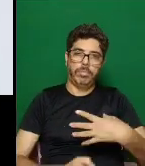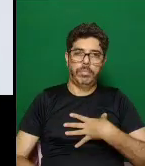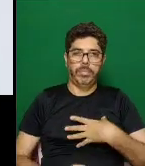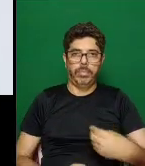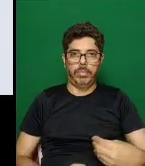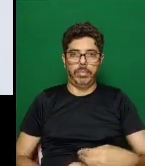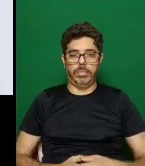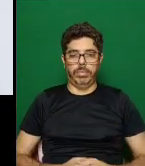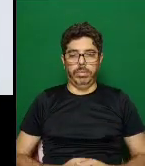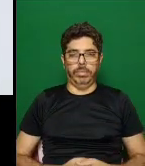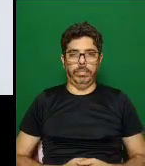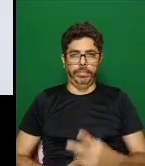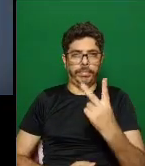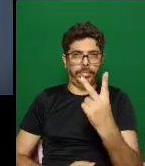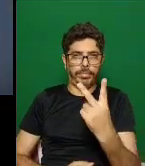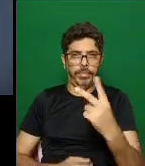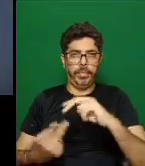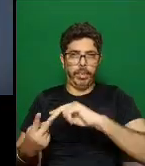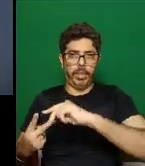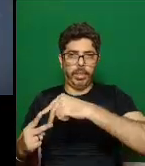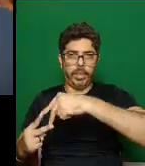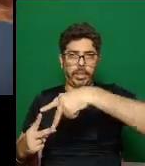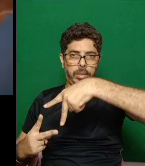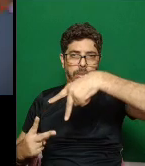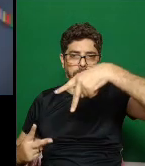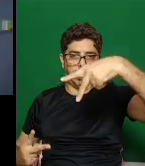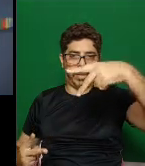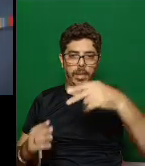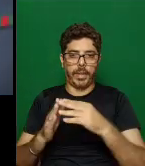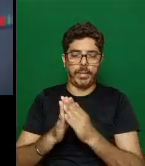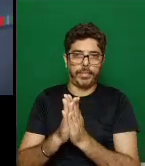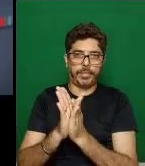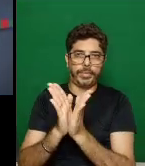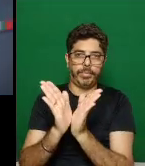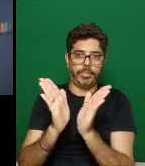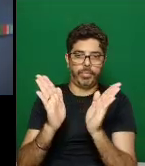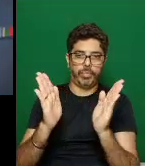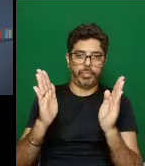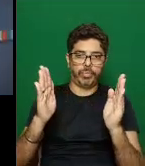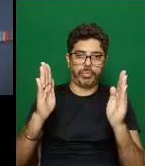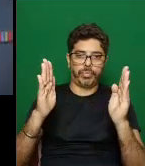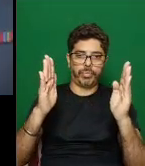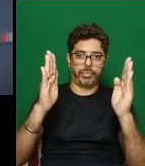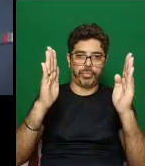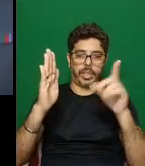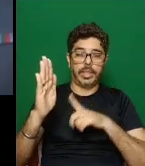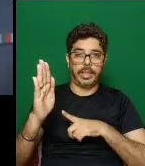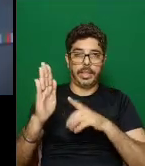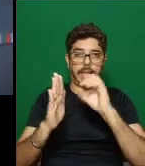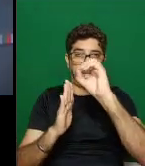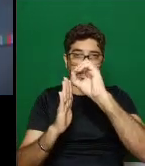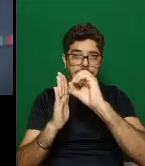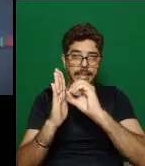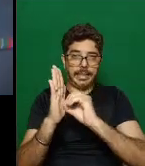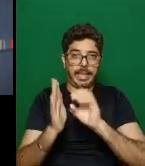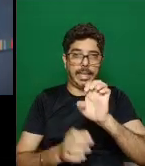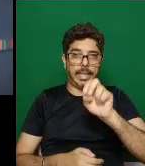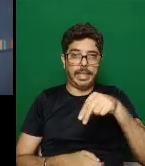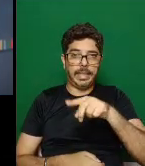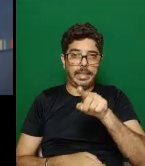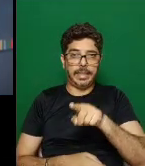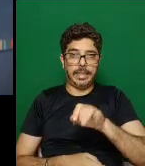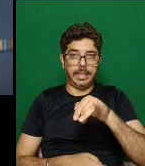replicação, as duas fitas de DNA se separam com a ajuda de enzimas, que também operam por meio de forças eletrostáticas,